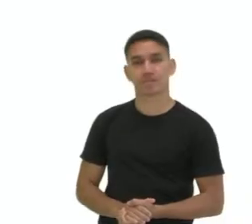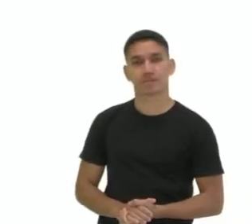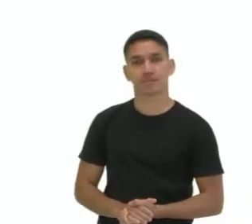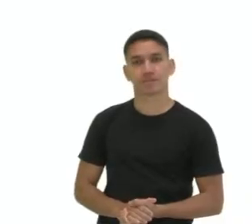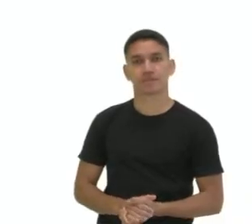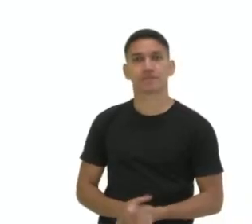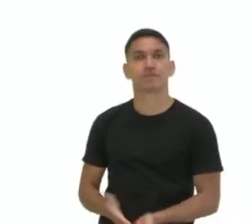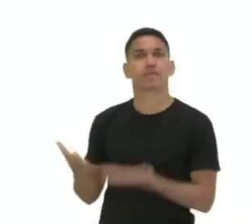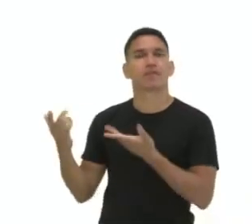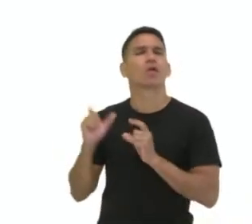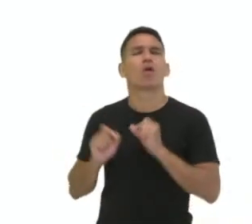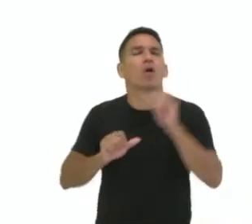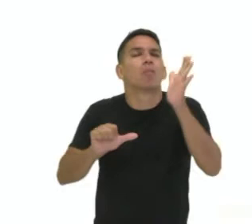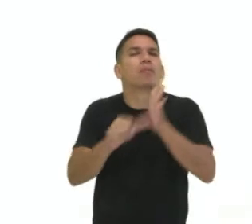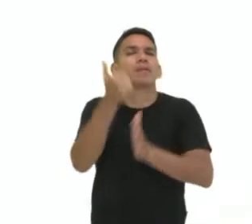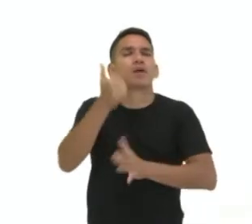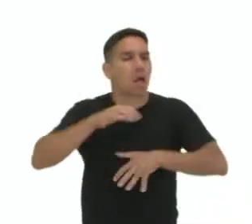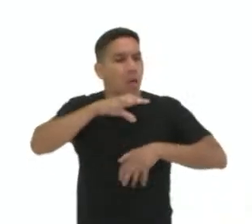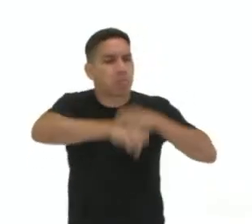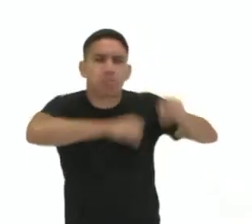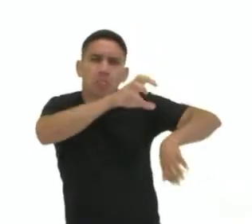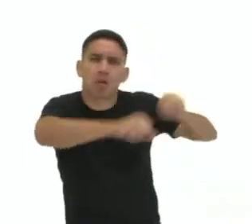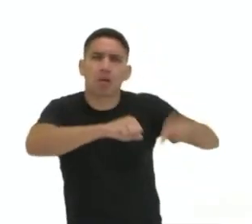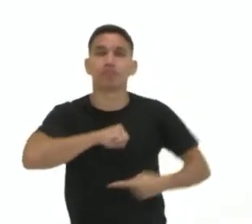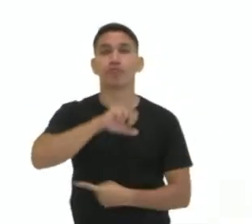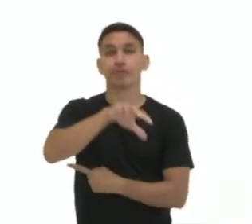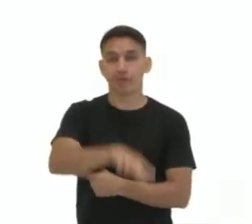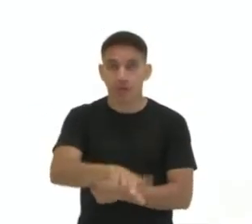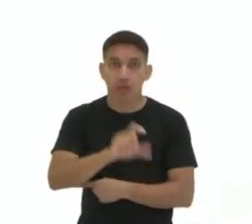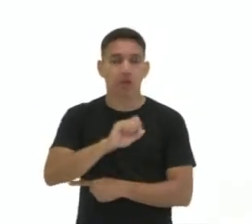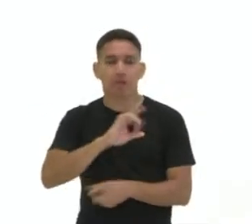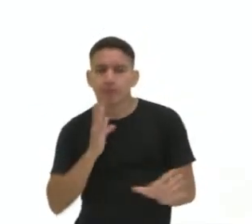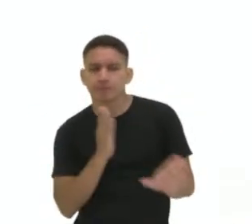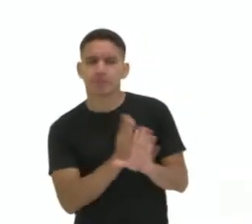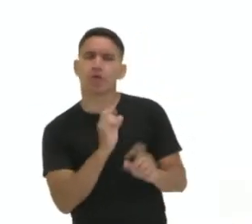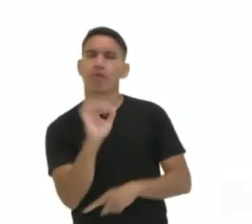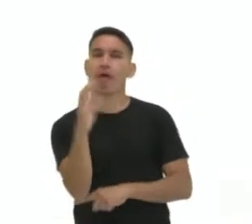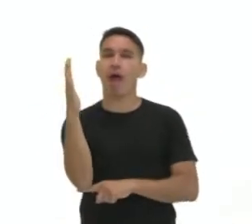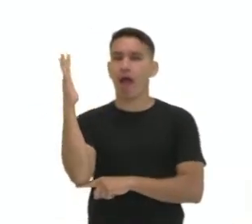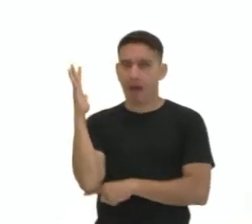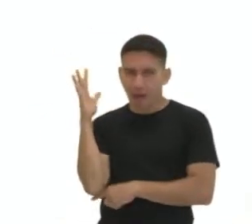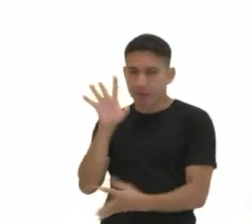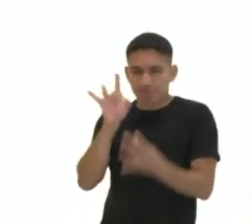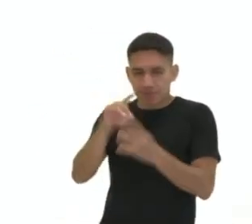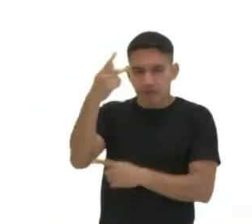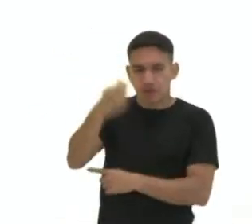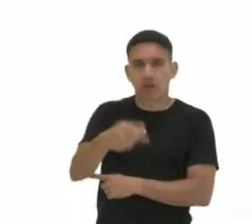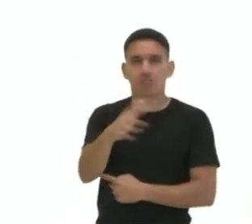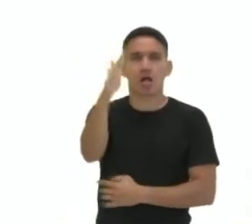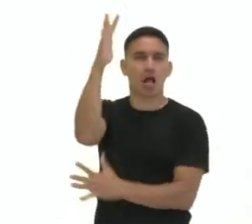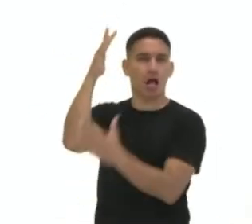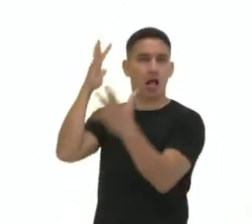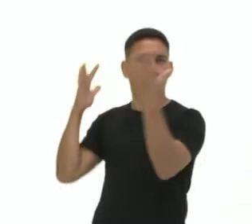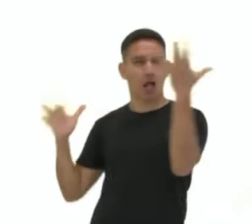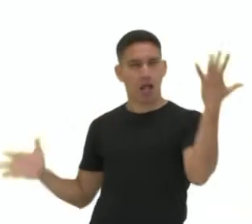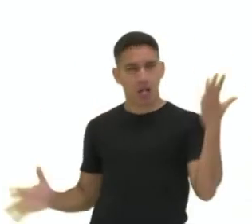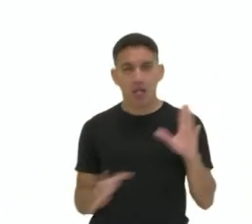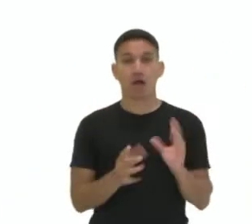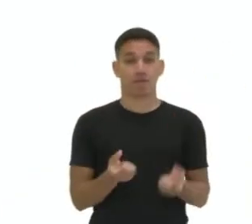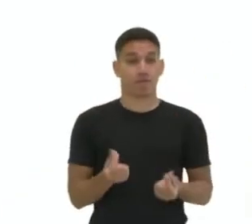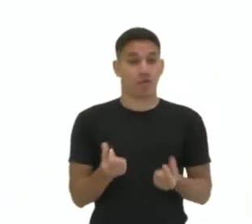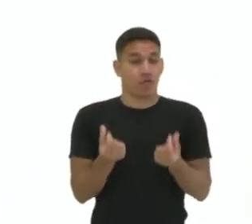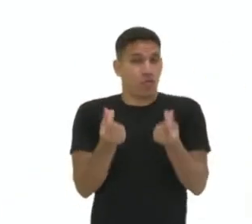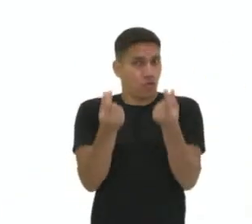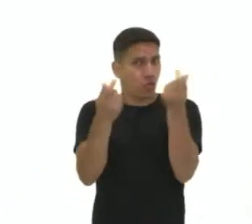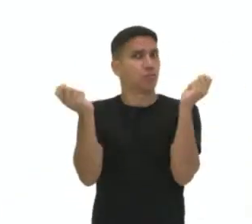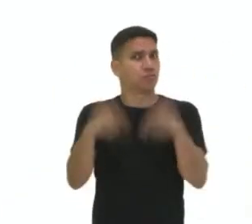Veja, os primeiros exploradores portugueses encontraram uma árvore típica da Mata Atlântica e com valor